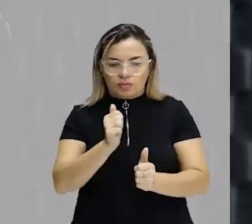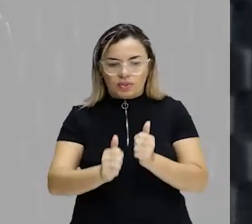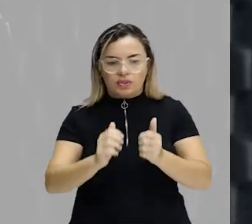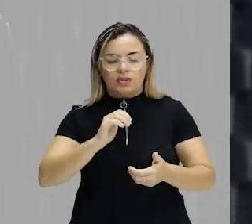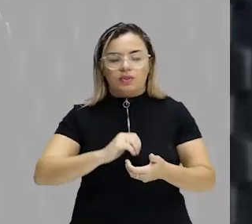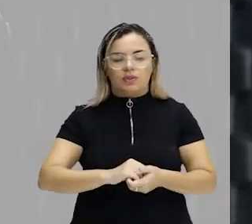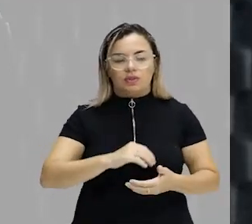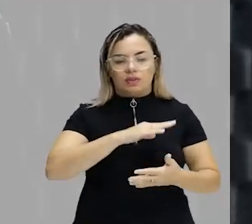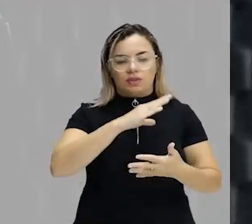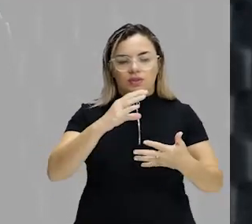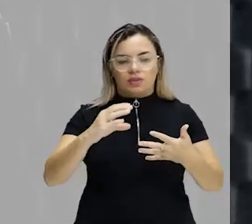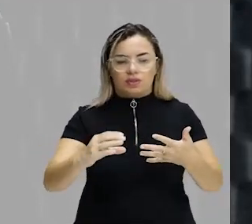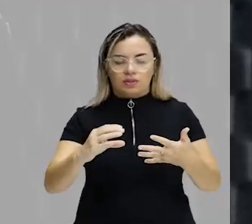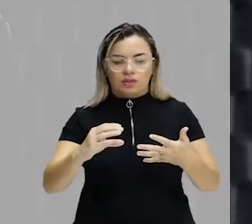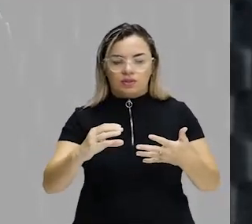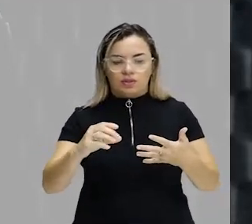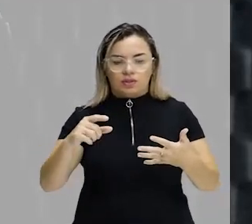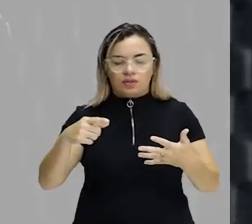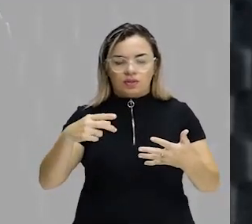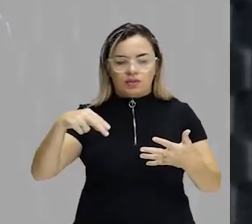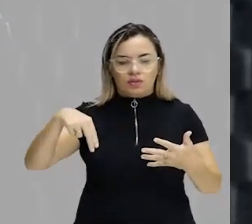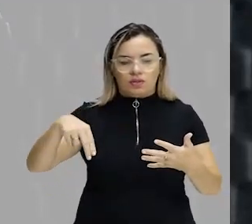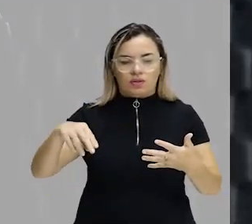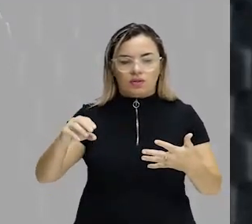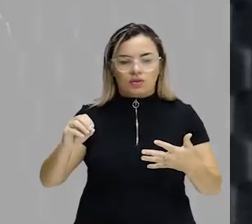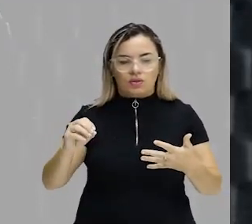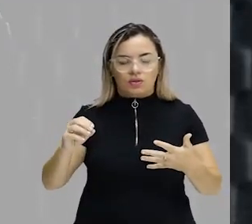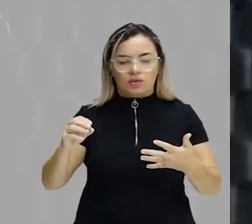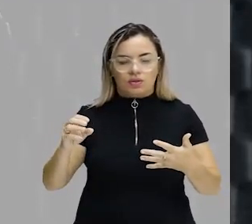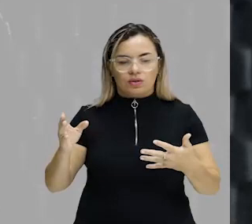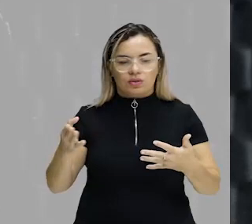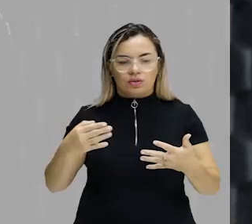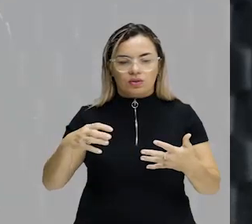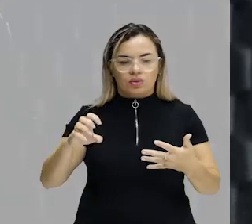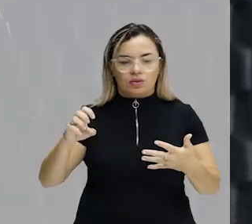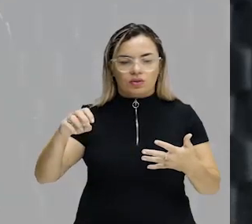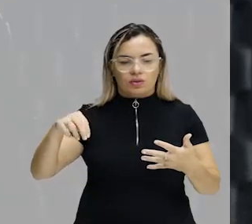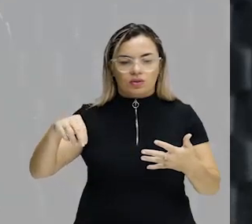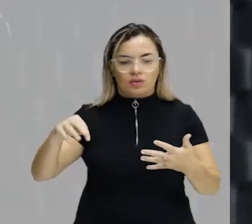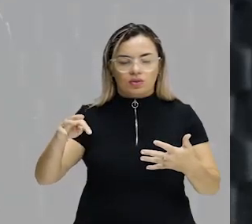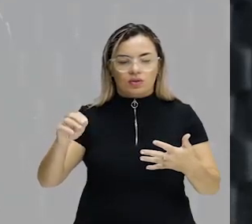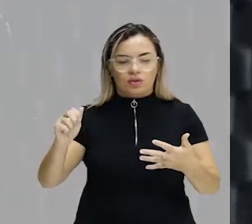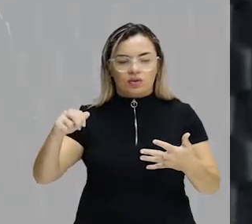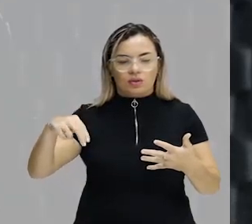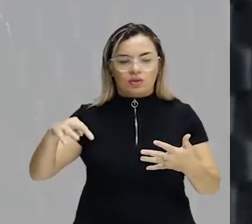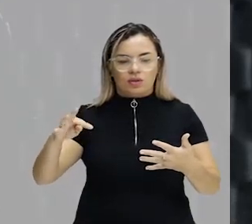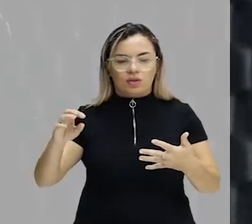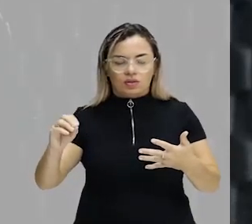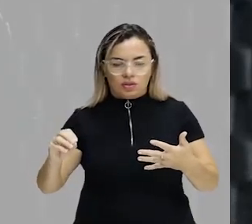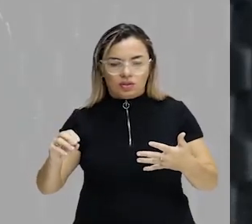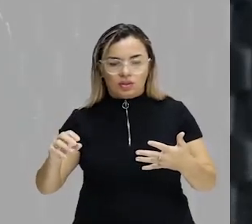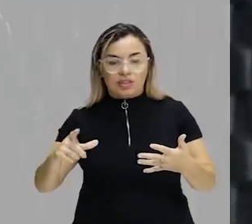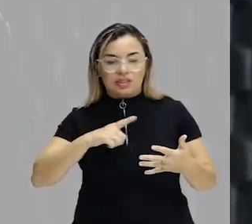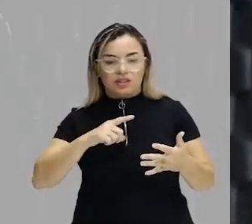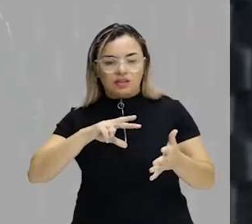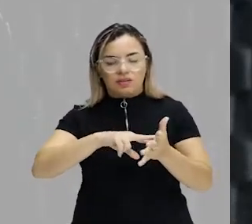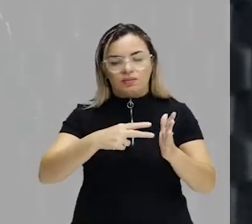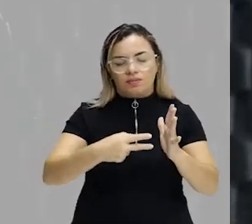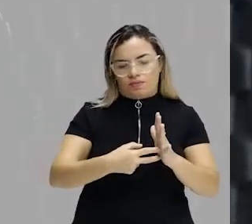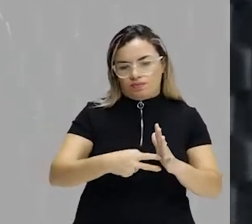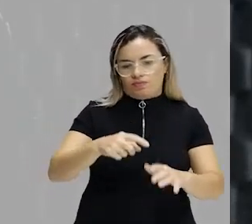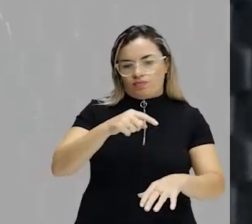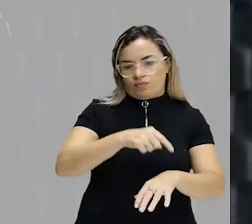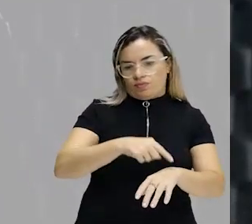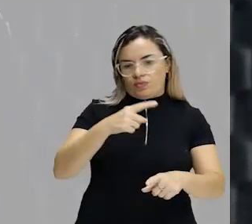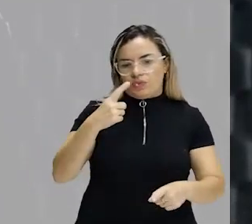No entanto, tem significado de tempo. Isso é uma verdade? porque ordena os fatos observados no jogo em